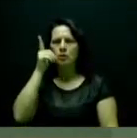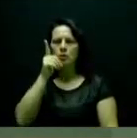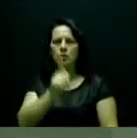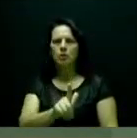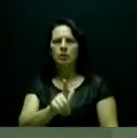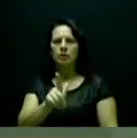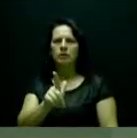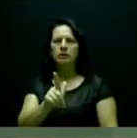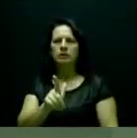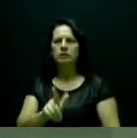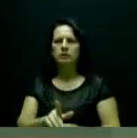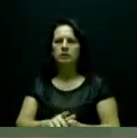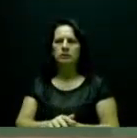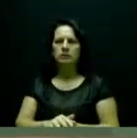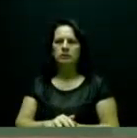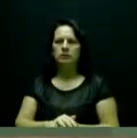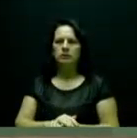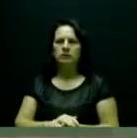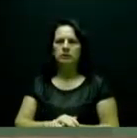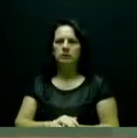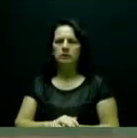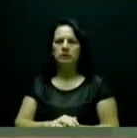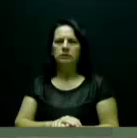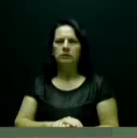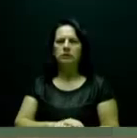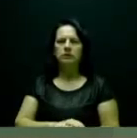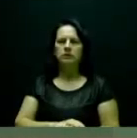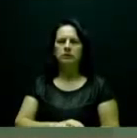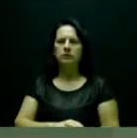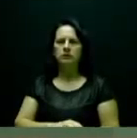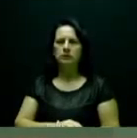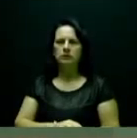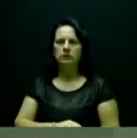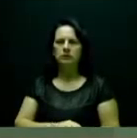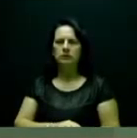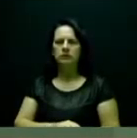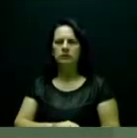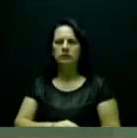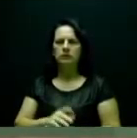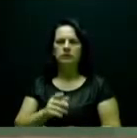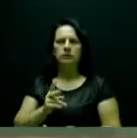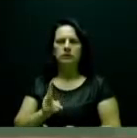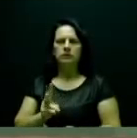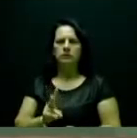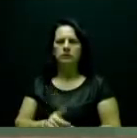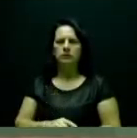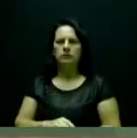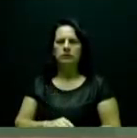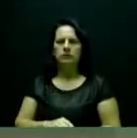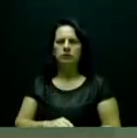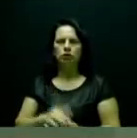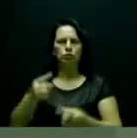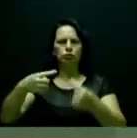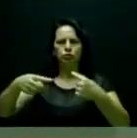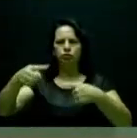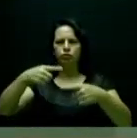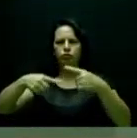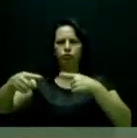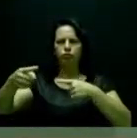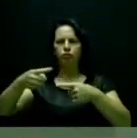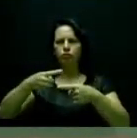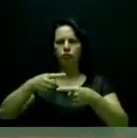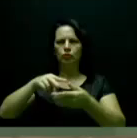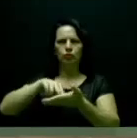discursos históricos, né? Esse governo ele sempre se enalteceu com discurso e